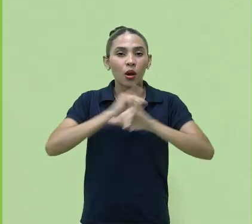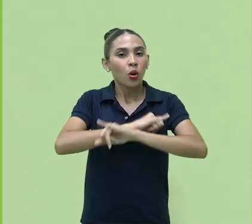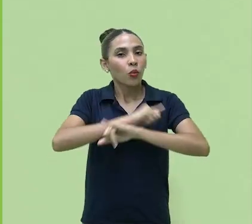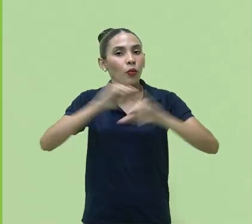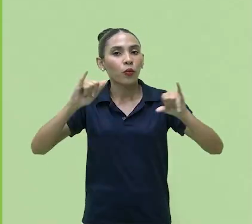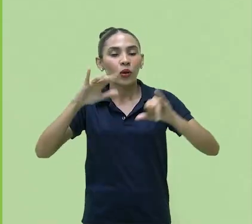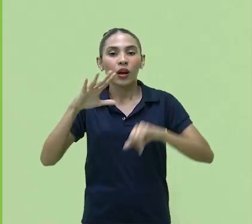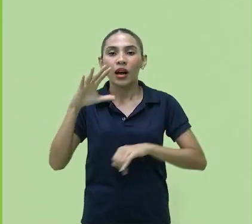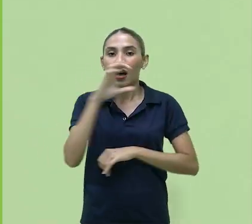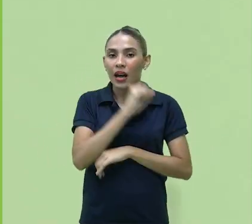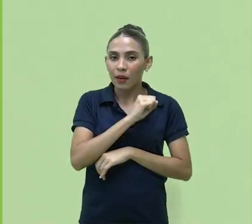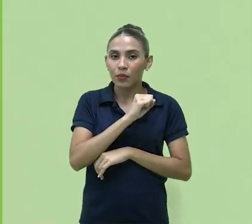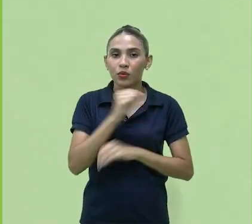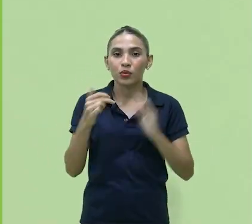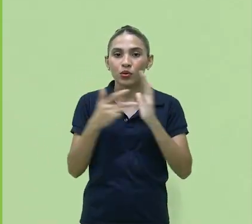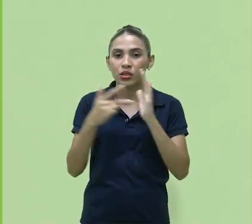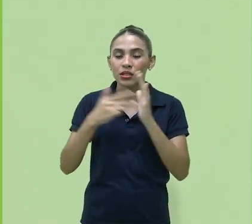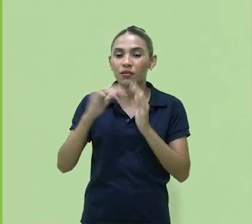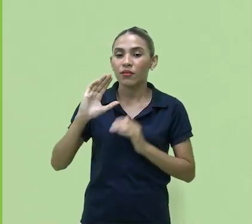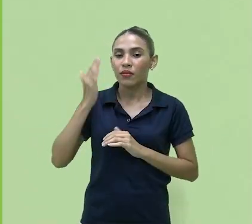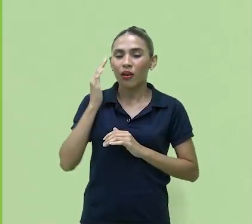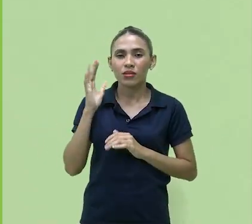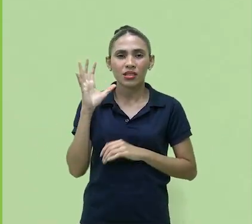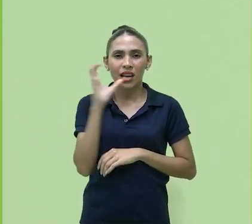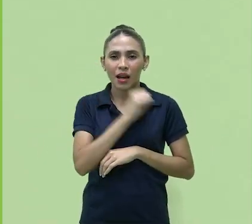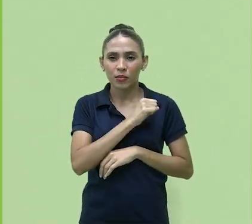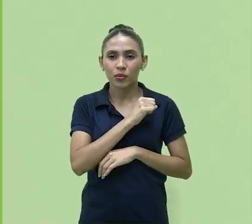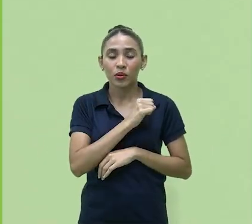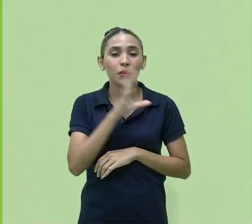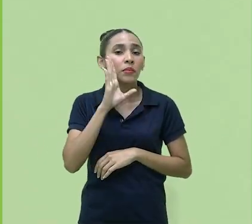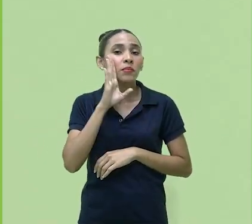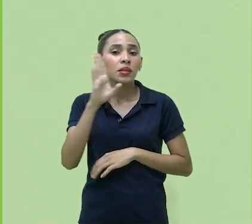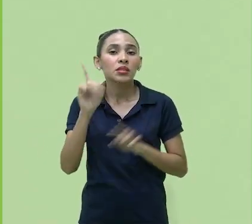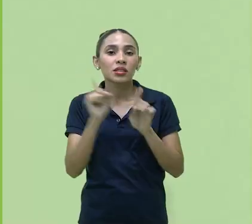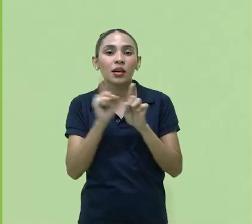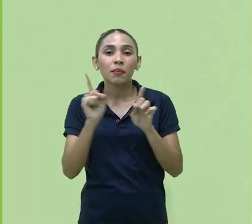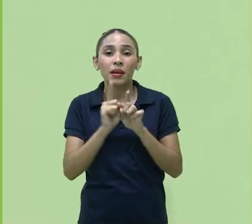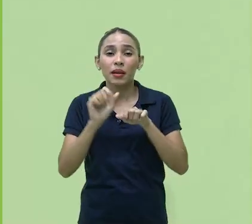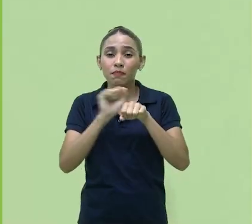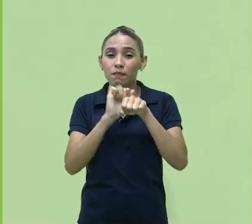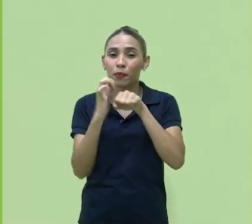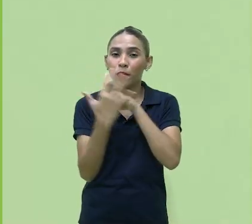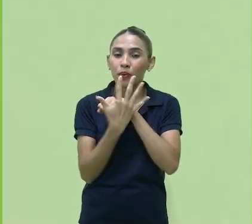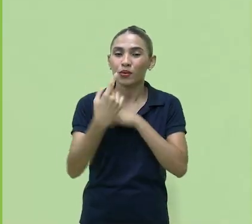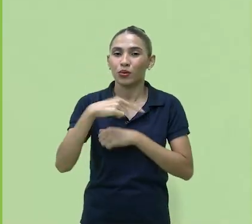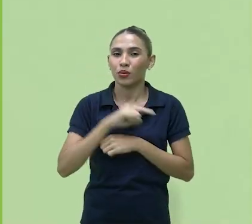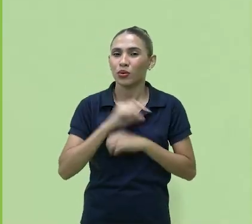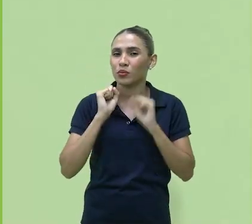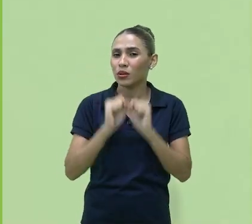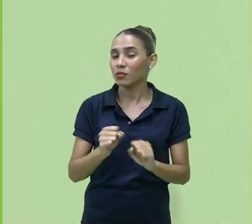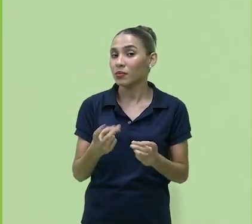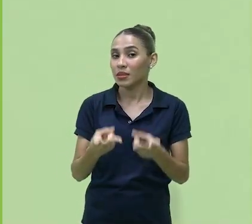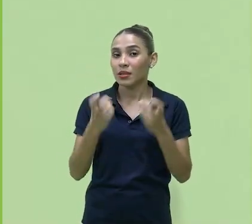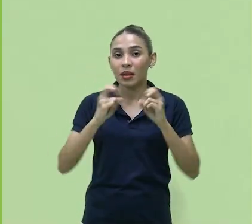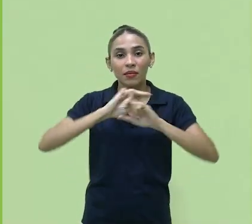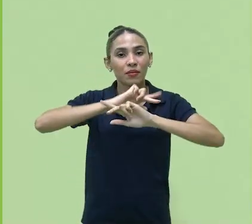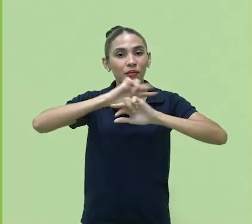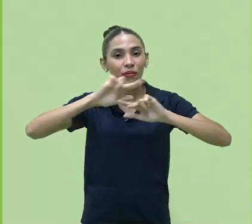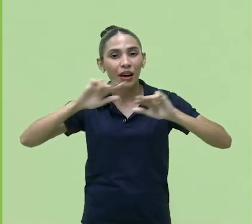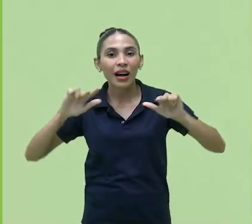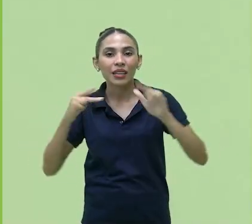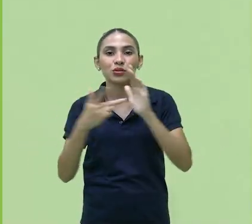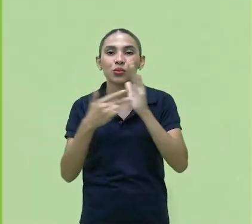esse fenômeno aí da fake news, tão alarmantes, principalmente durante a pandemia, né, que a gente pôde visualizar essa situação